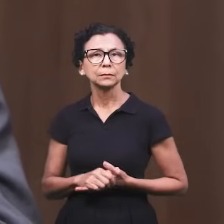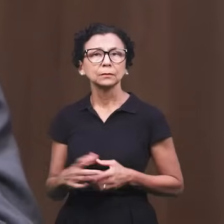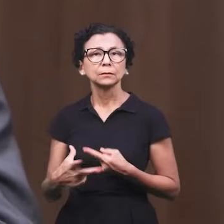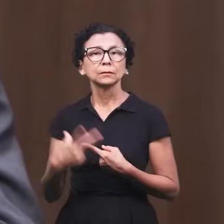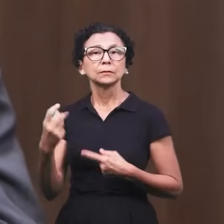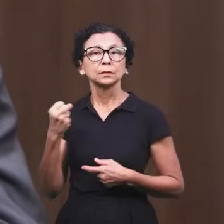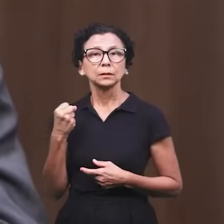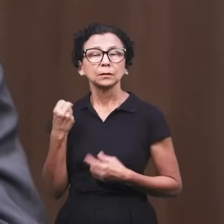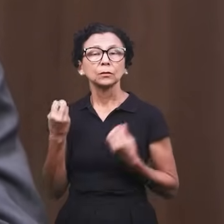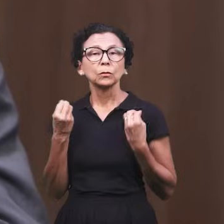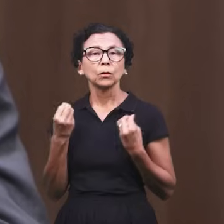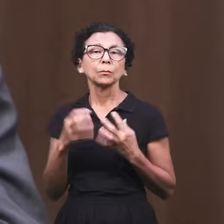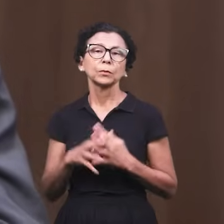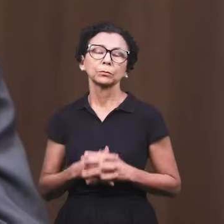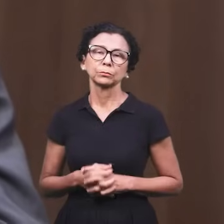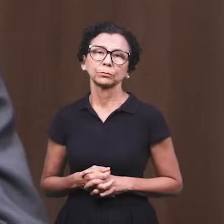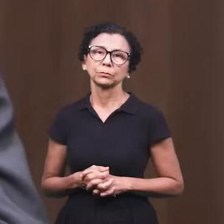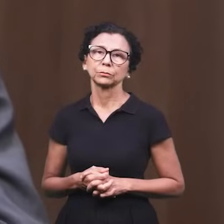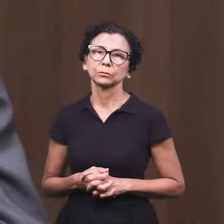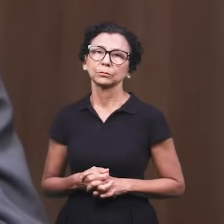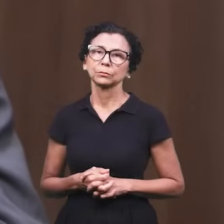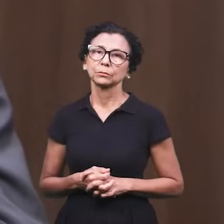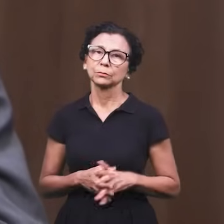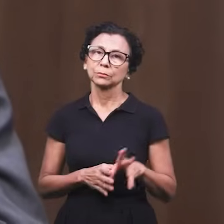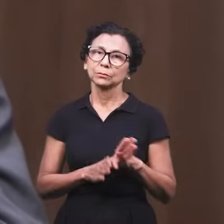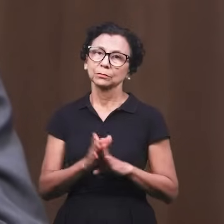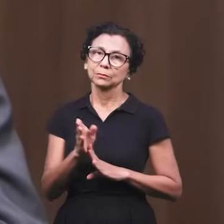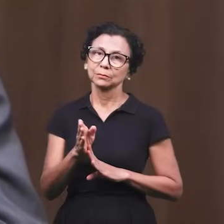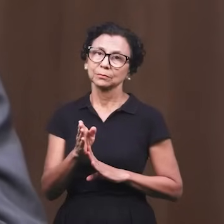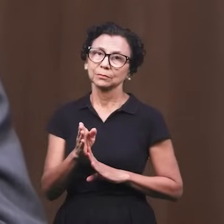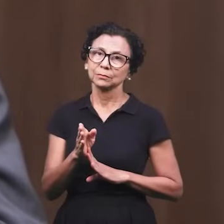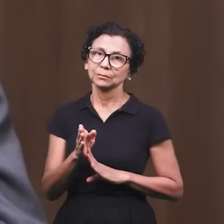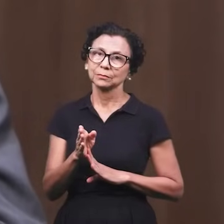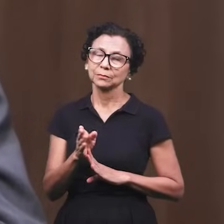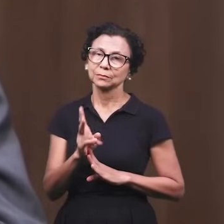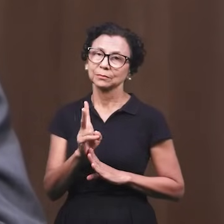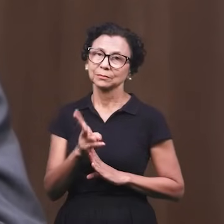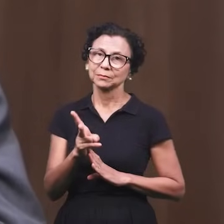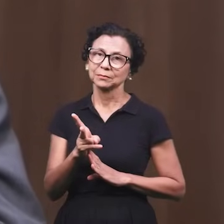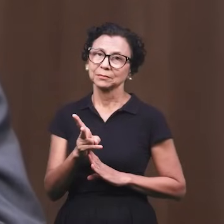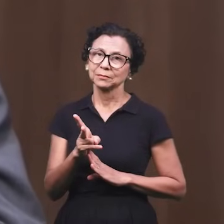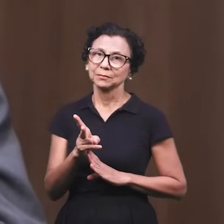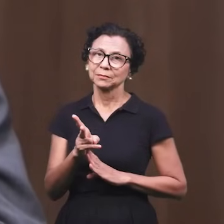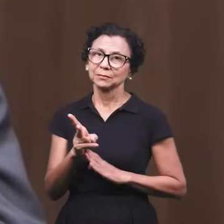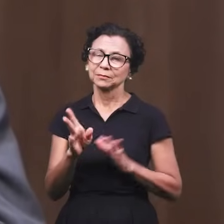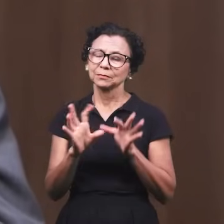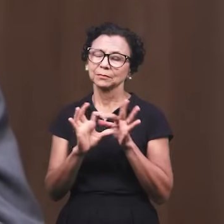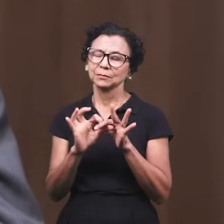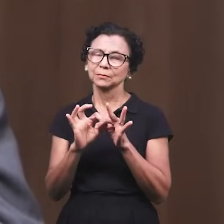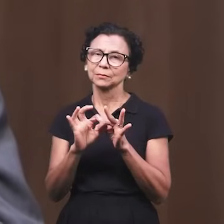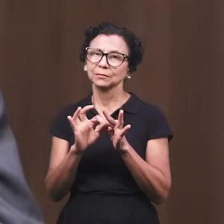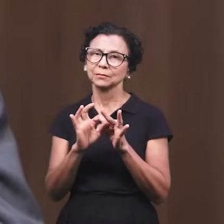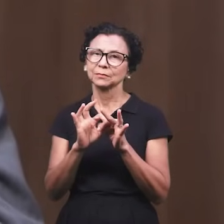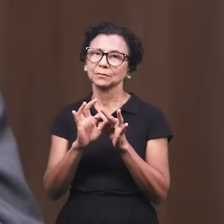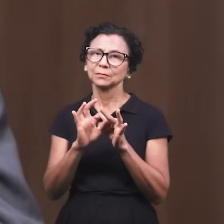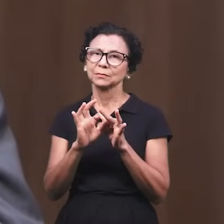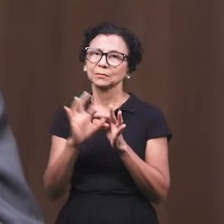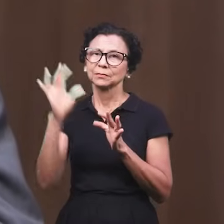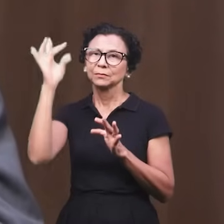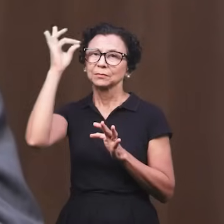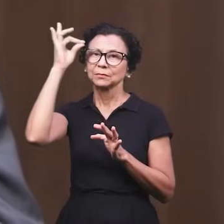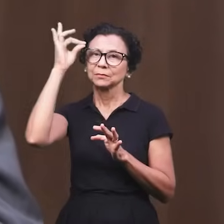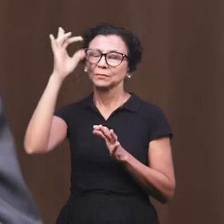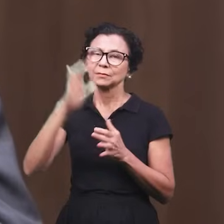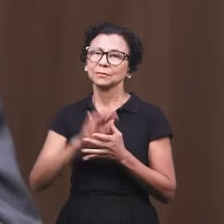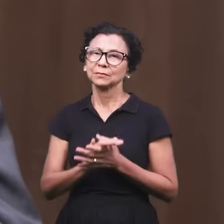isso? Então a palavra do Senhor diz assim, andai em espírito, amém, e não cumprireis